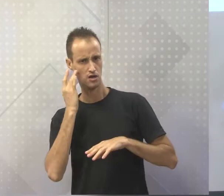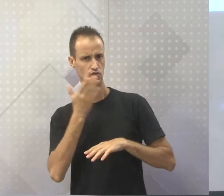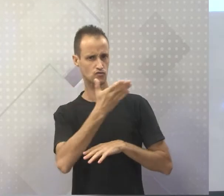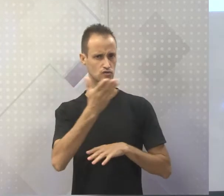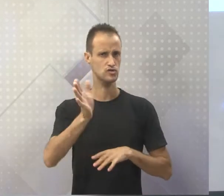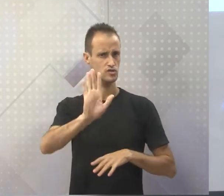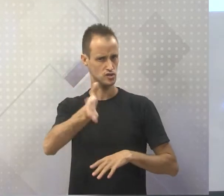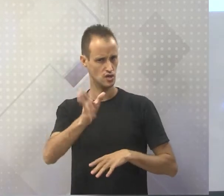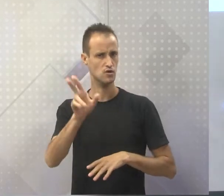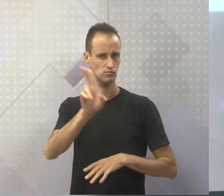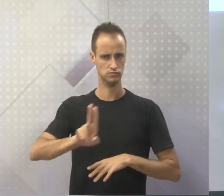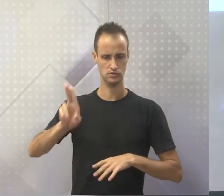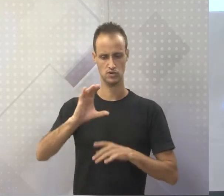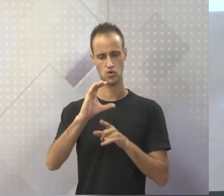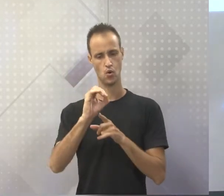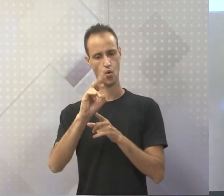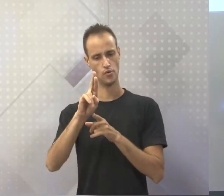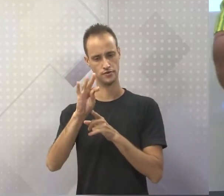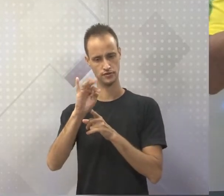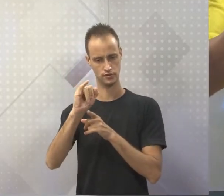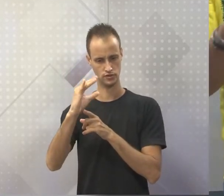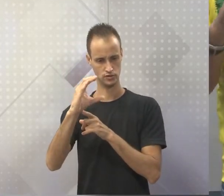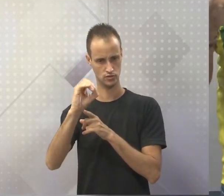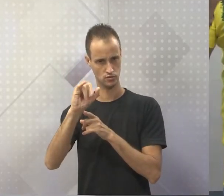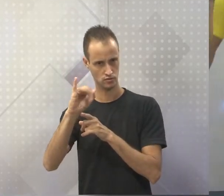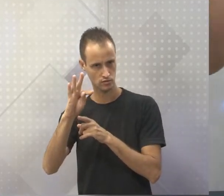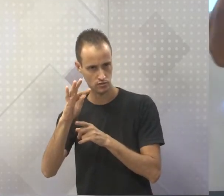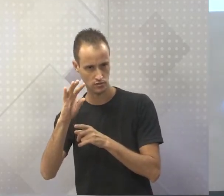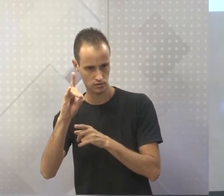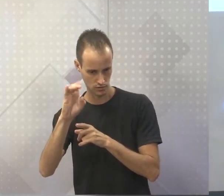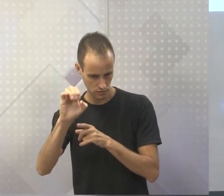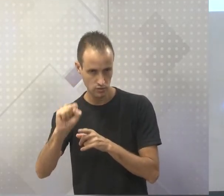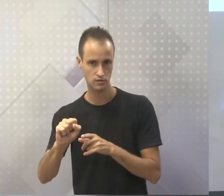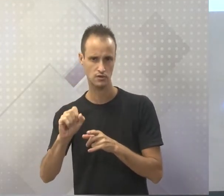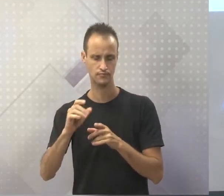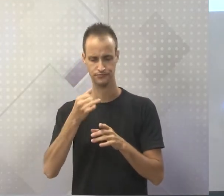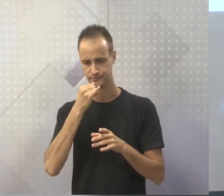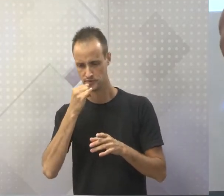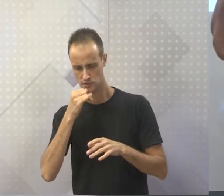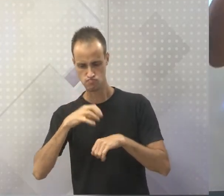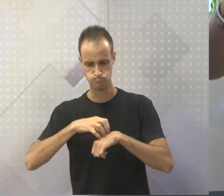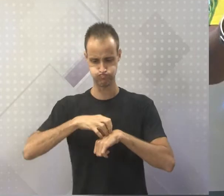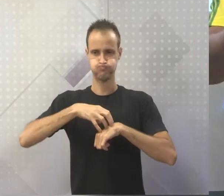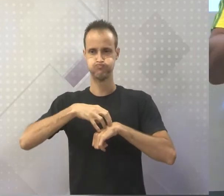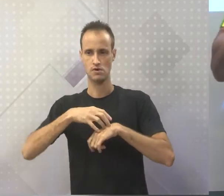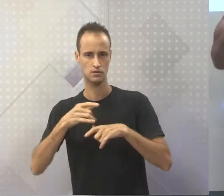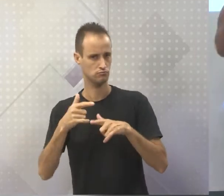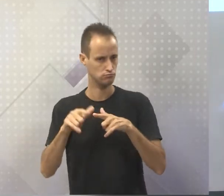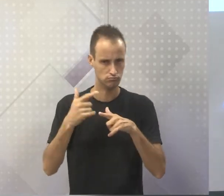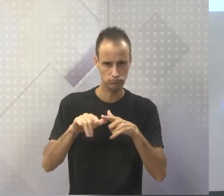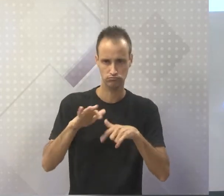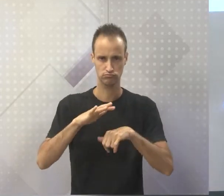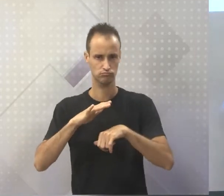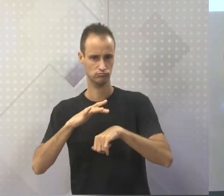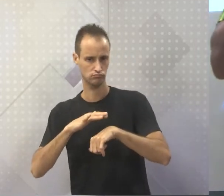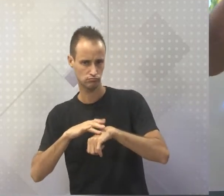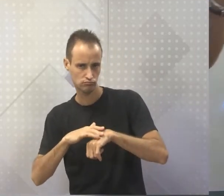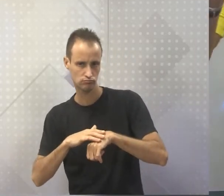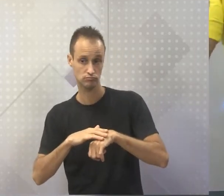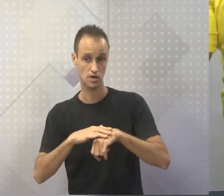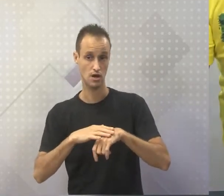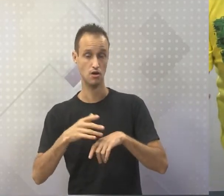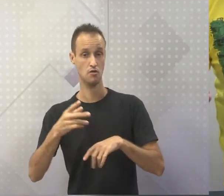de corticoides. Estava com infecção, estava com um processo patológico e o médico